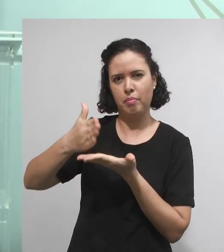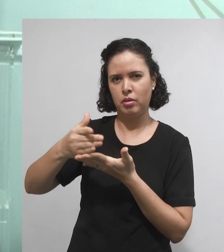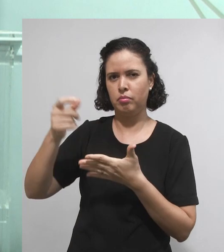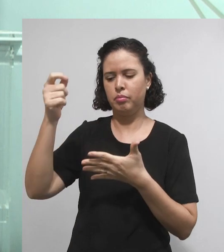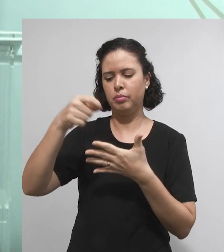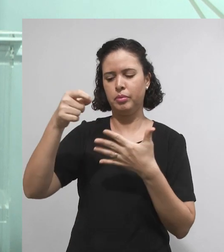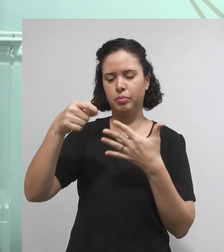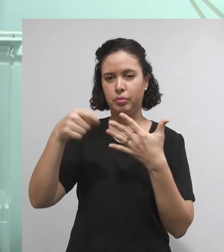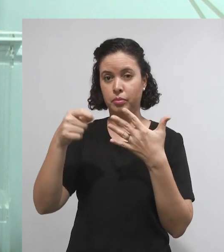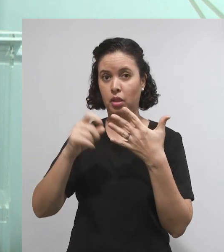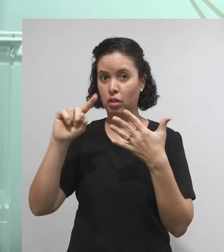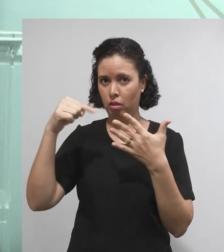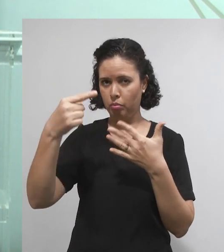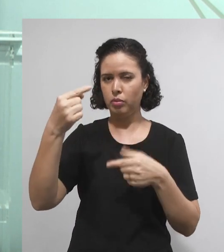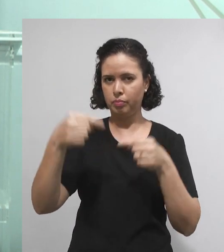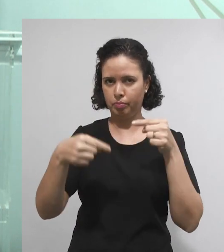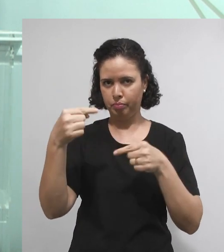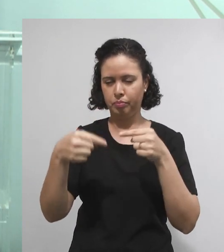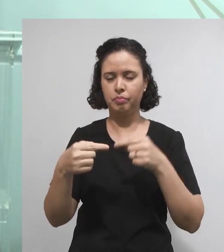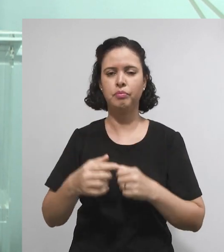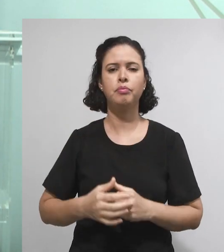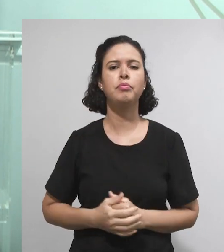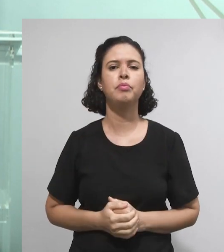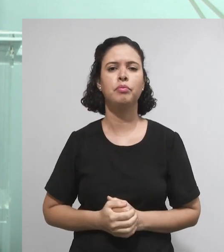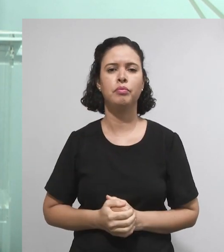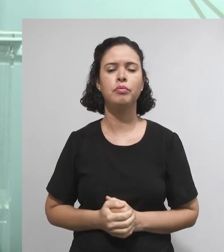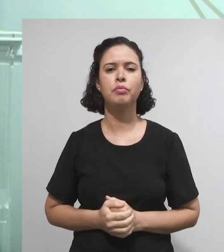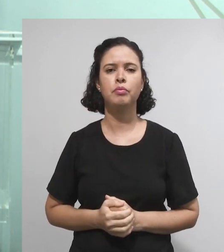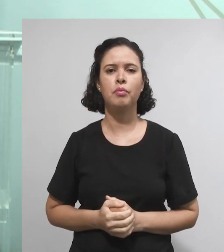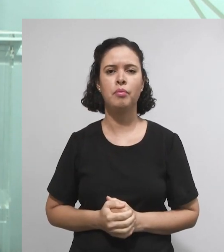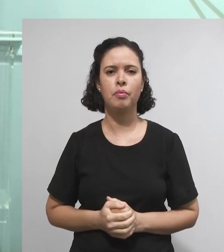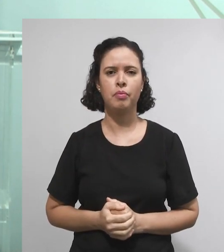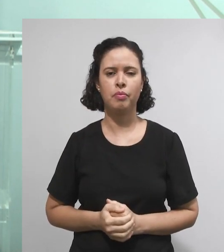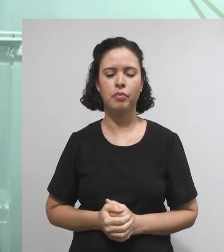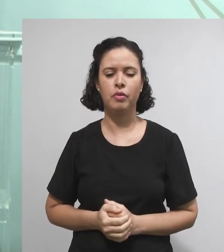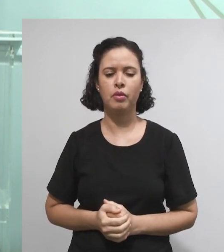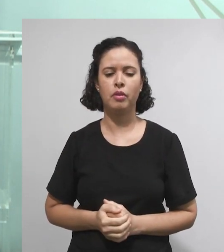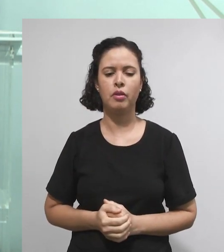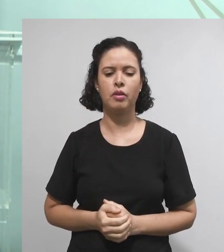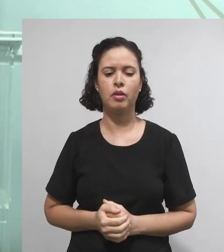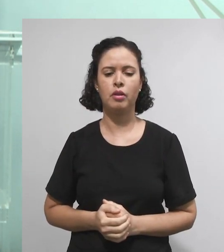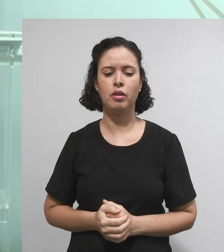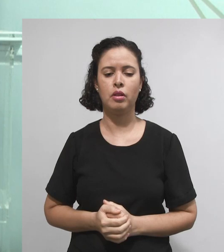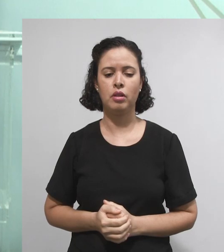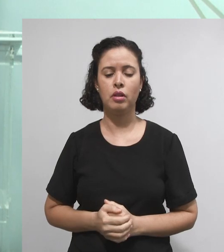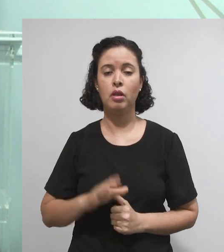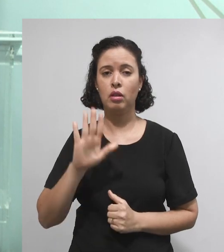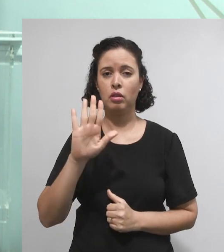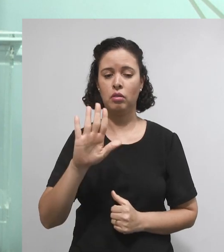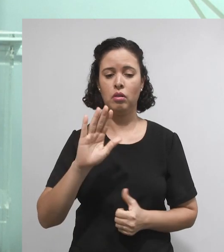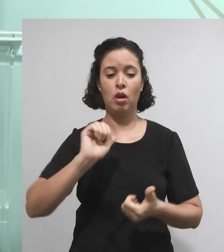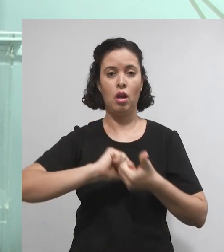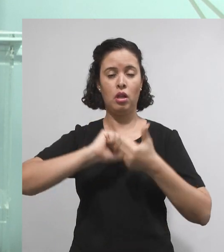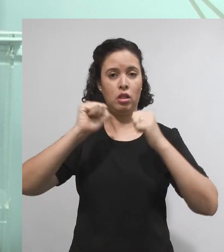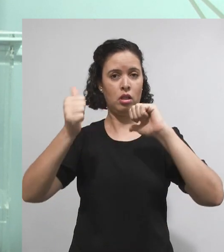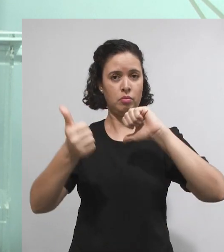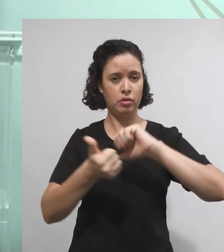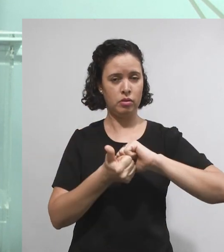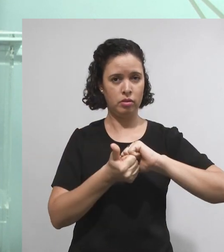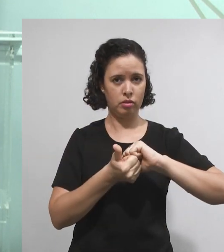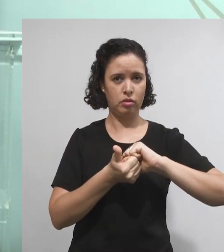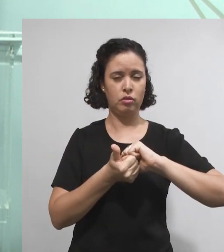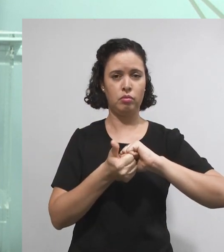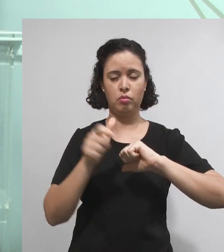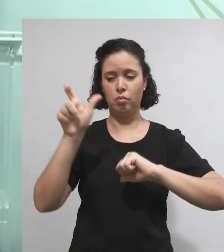oculto, esses outros que a gente vai discutir ainda. E nessa adaptação do Trevisan e Mendes de